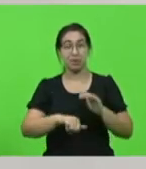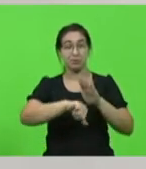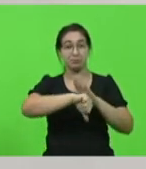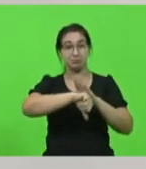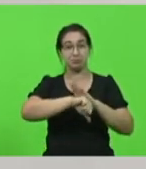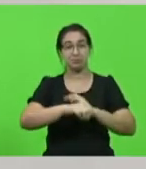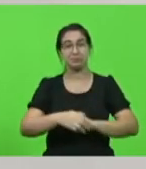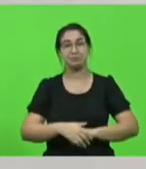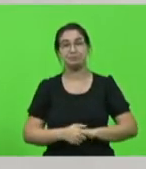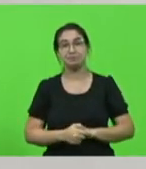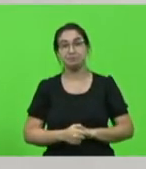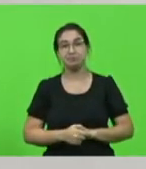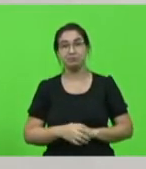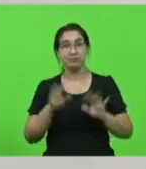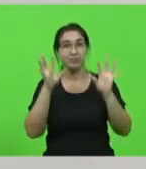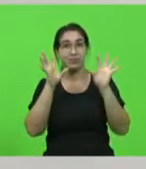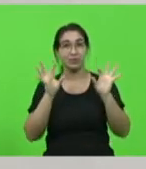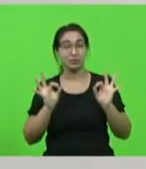Não vamos saber,